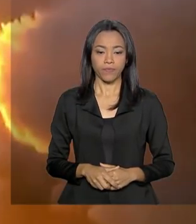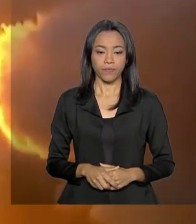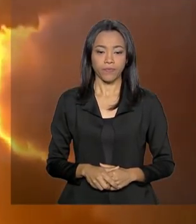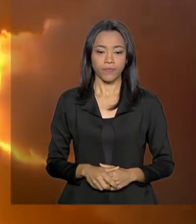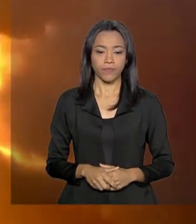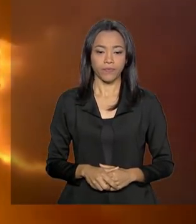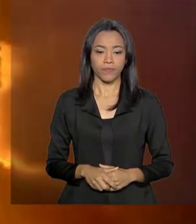Obrigado.